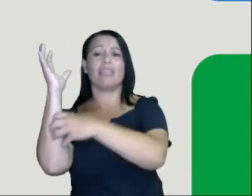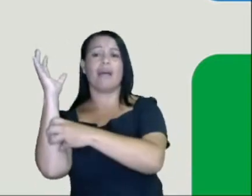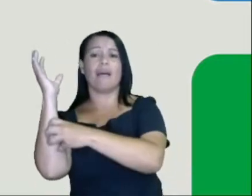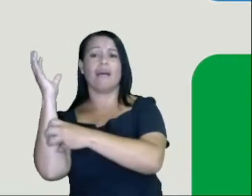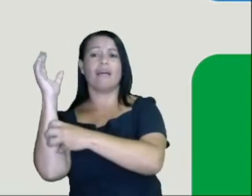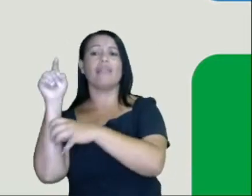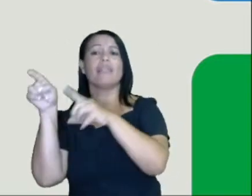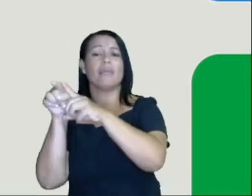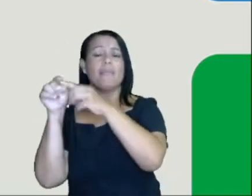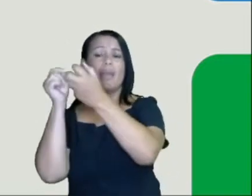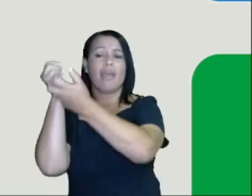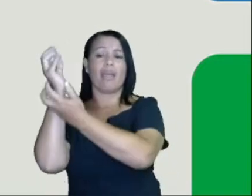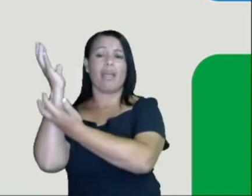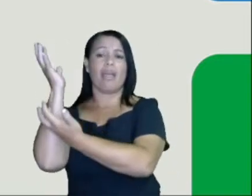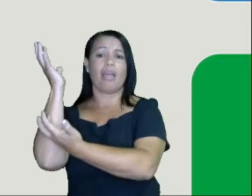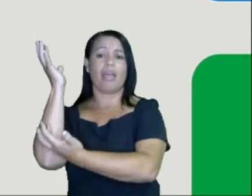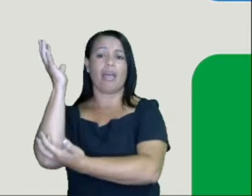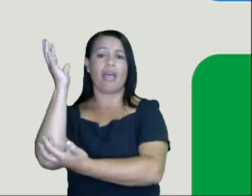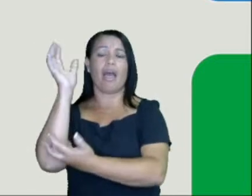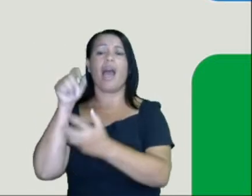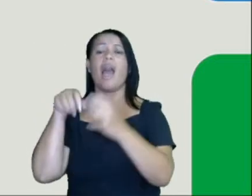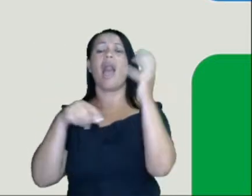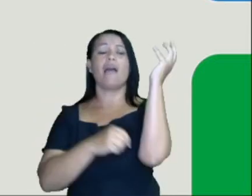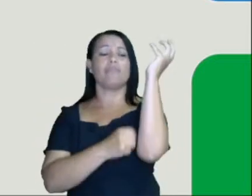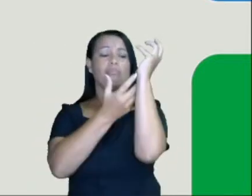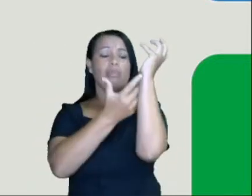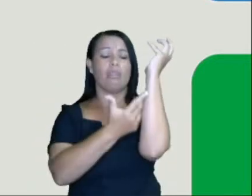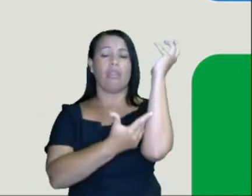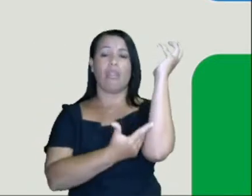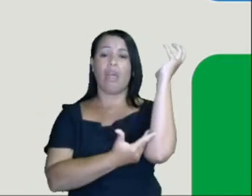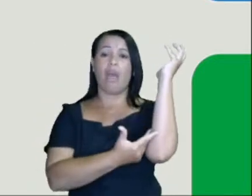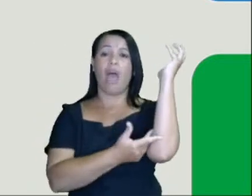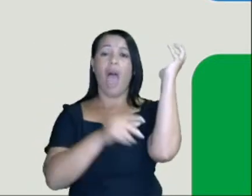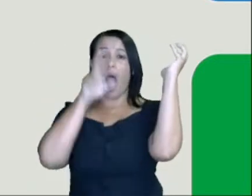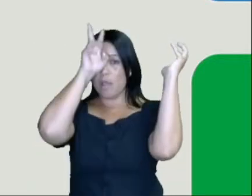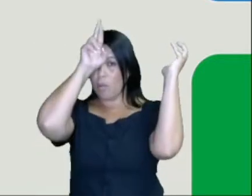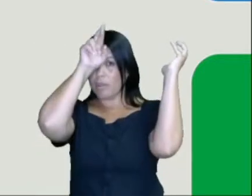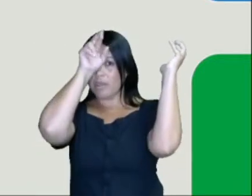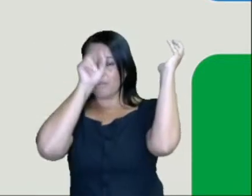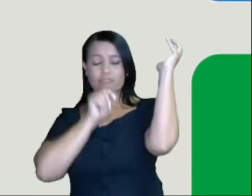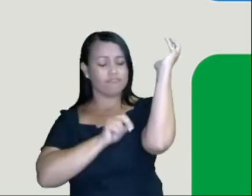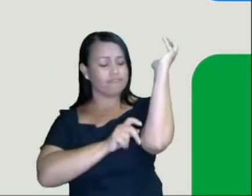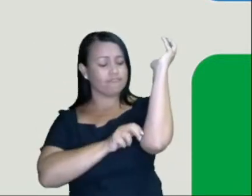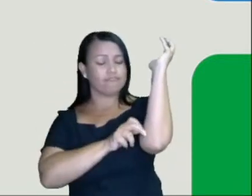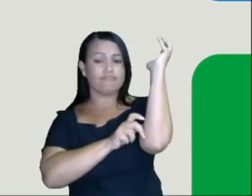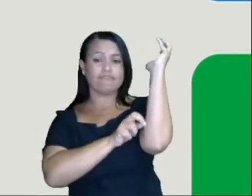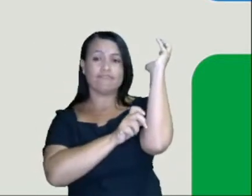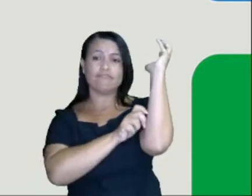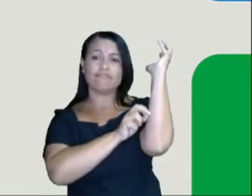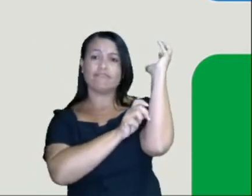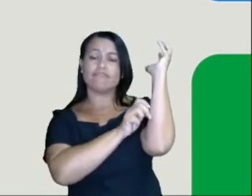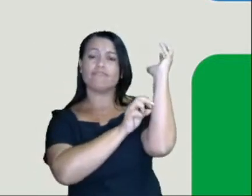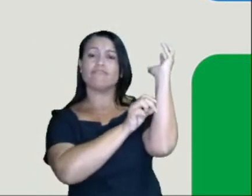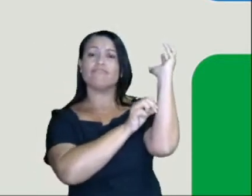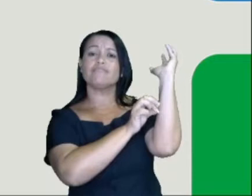seiva delas. As formiguinhas vão lá com as suas antenas e ficam fazendo um tipo de cosquinha